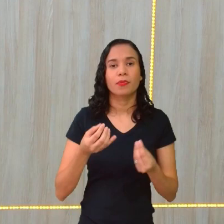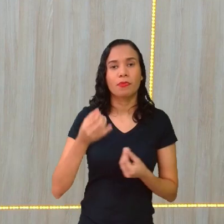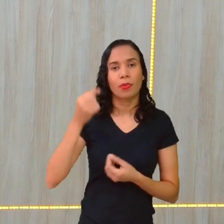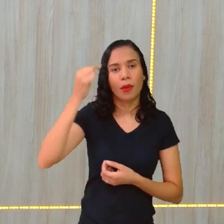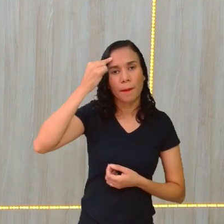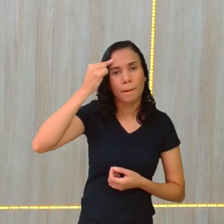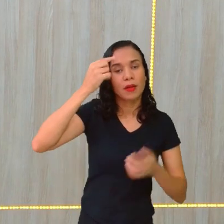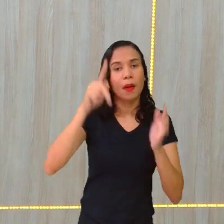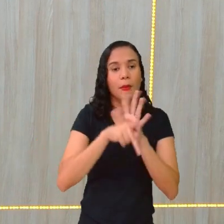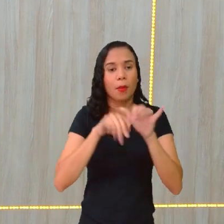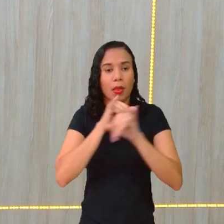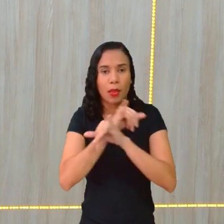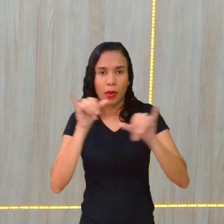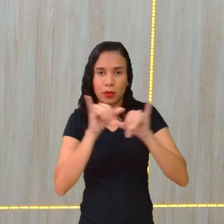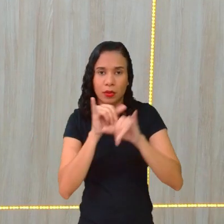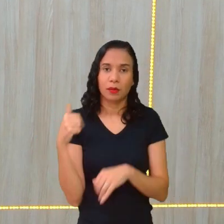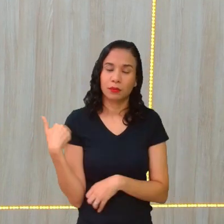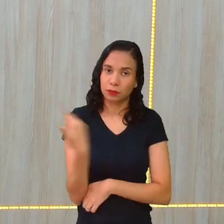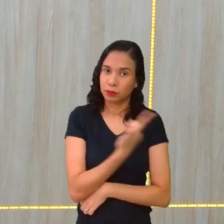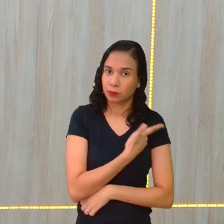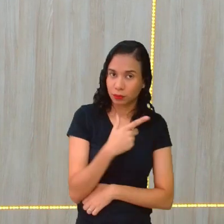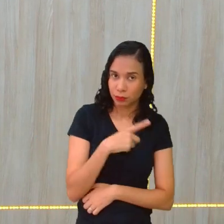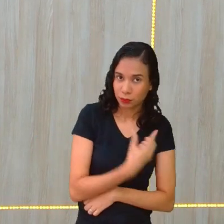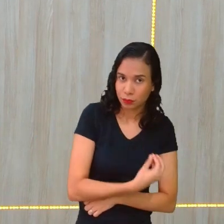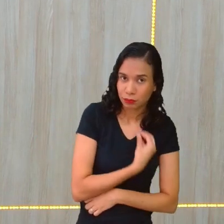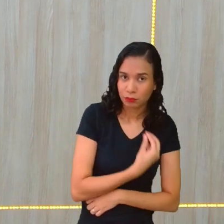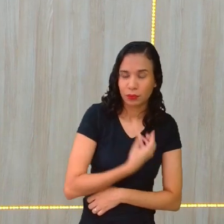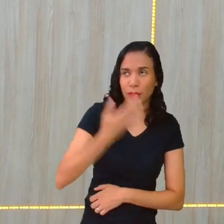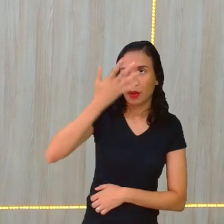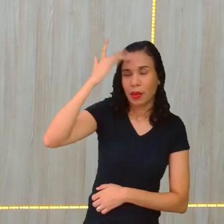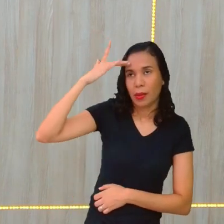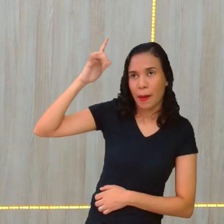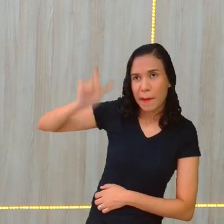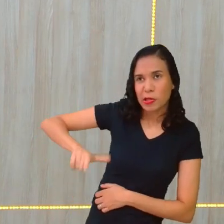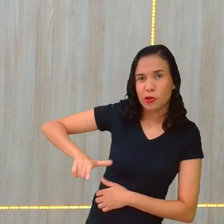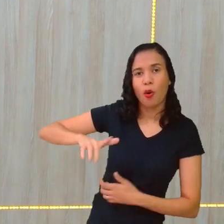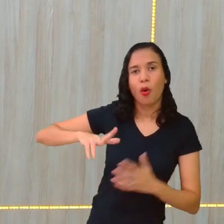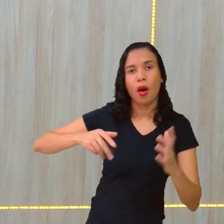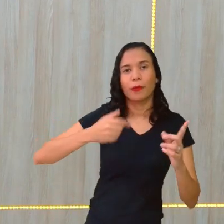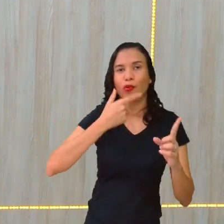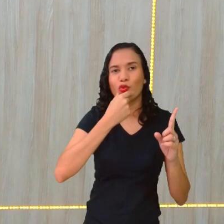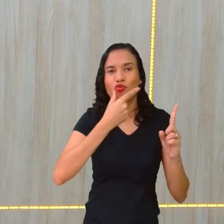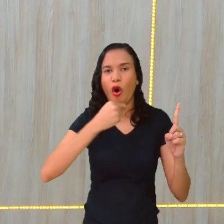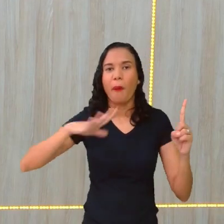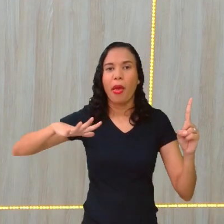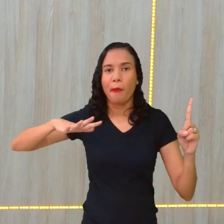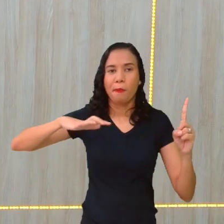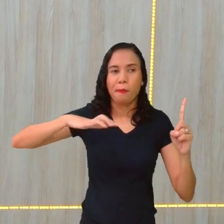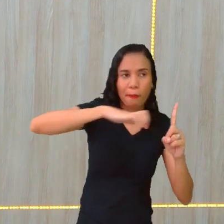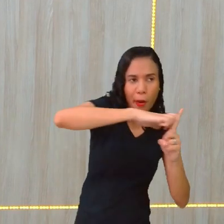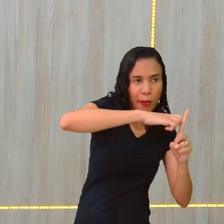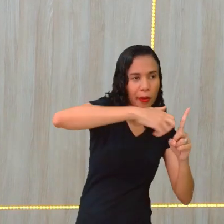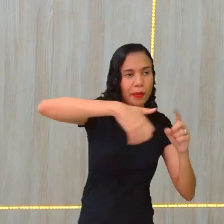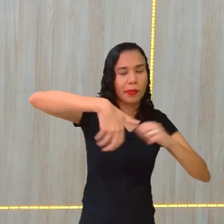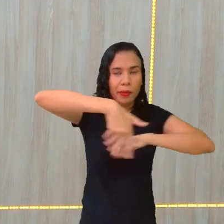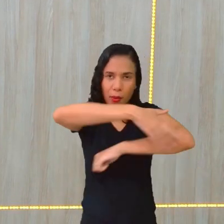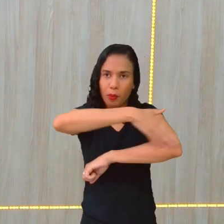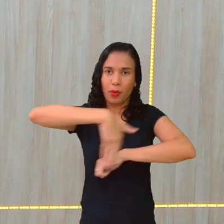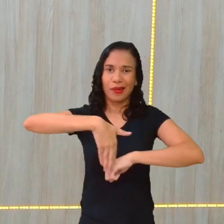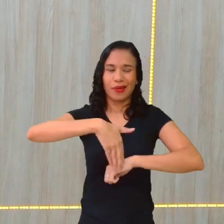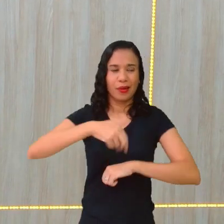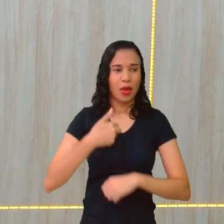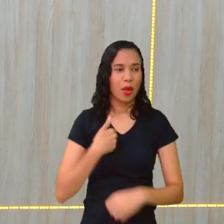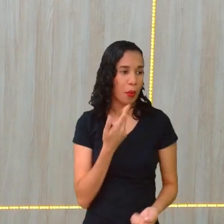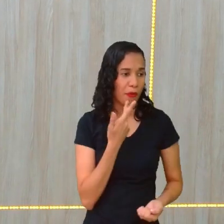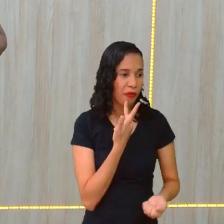naquela notícia que a gente estava pensando, na pessoa ou no homem atropelado na rua. Eu não estou aqui para